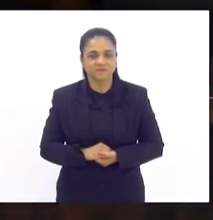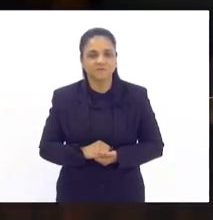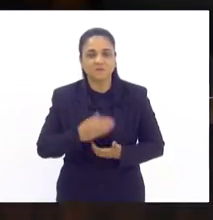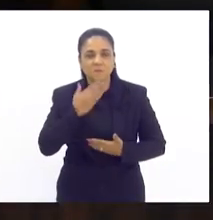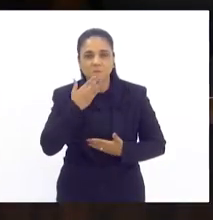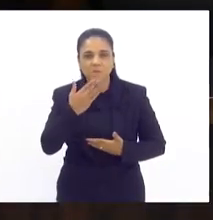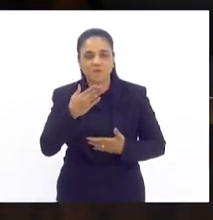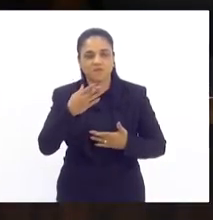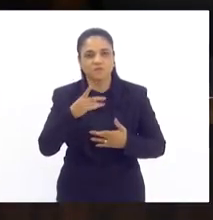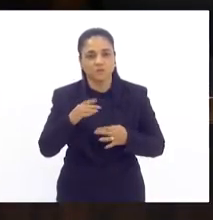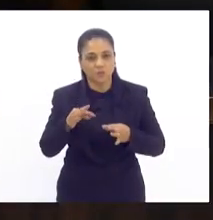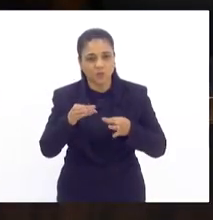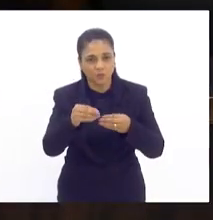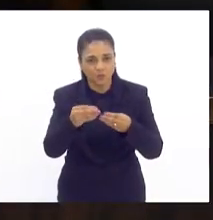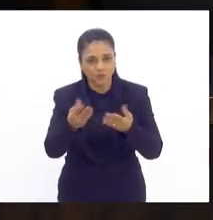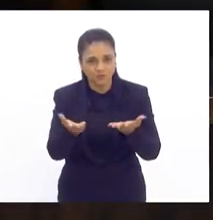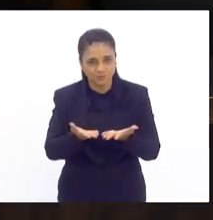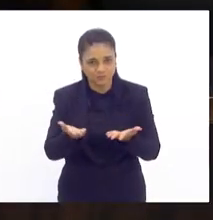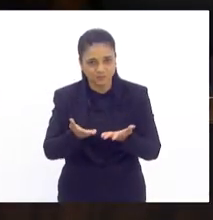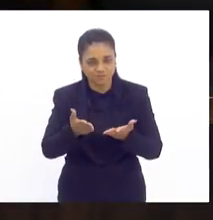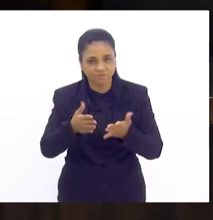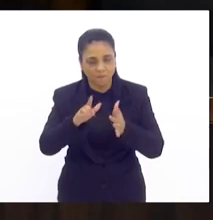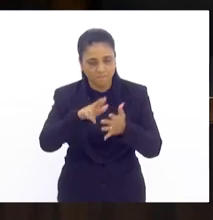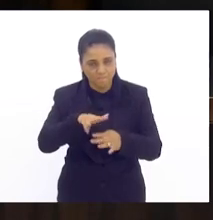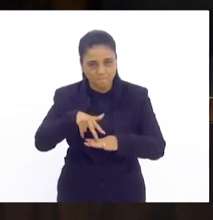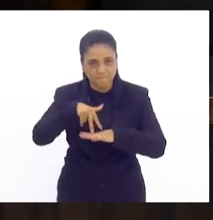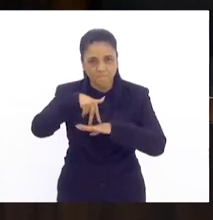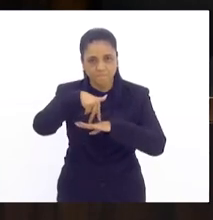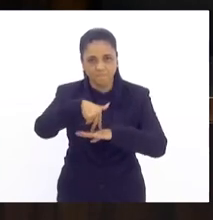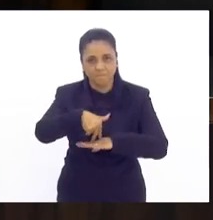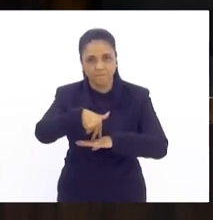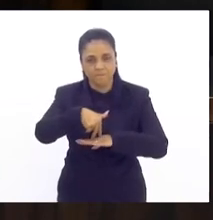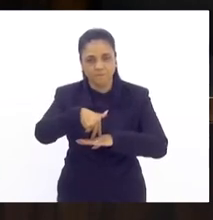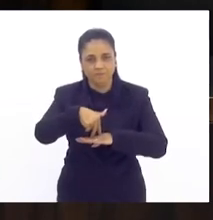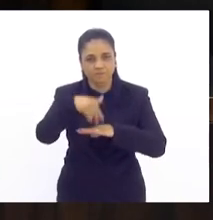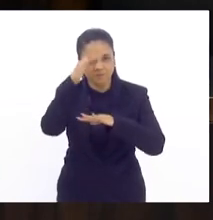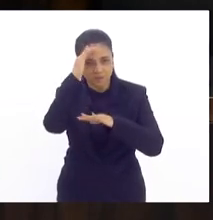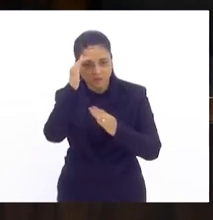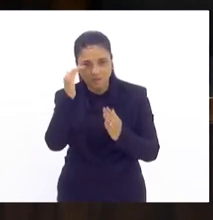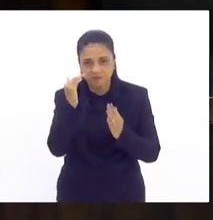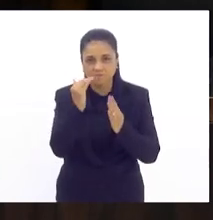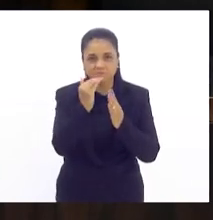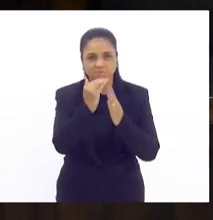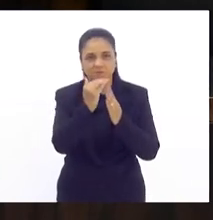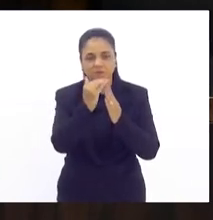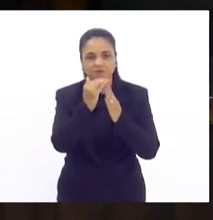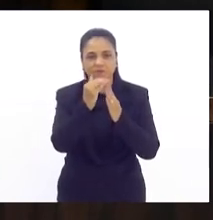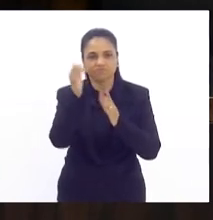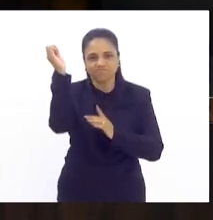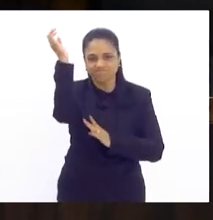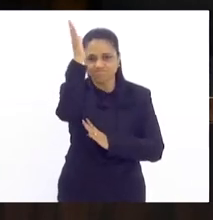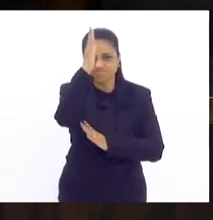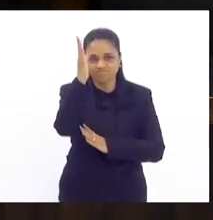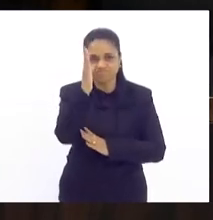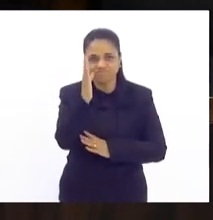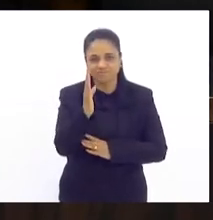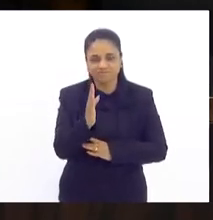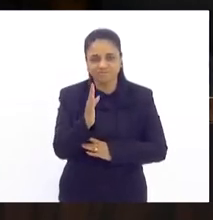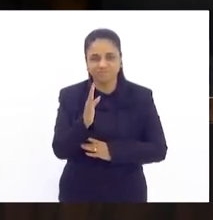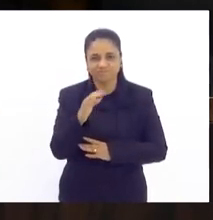Solicito a todos que se coloquem em posição de respeito para ouvir o nosso hino nacional, que